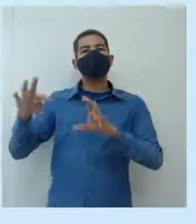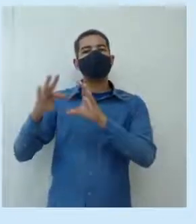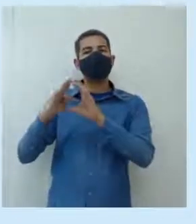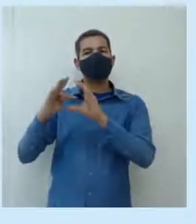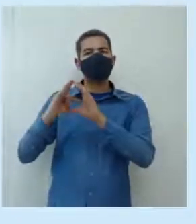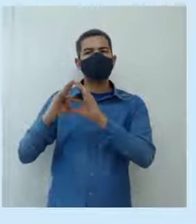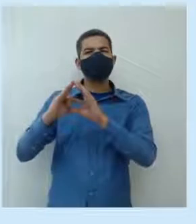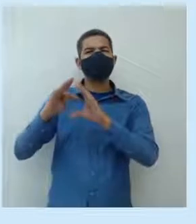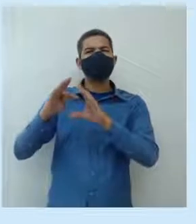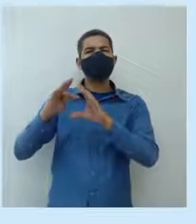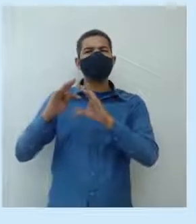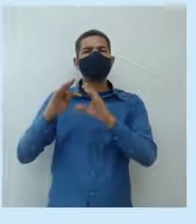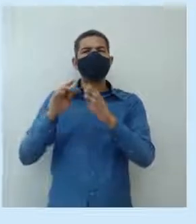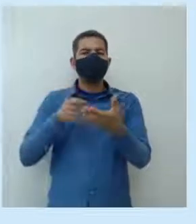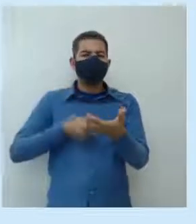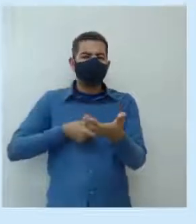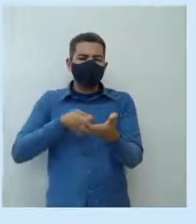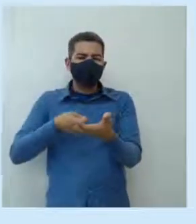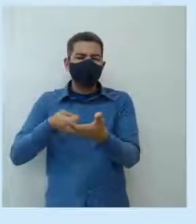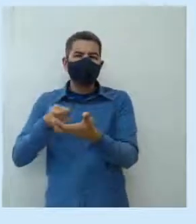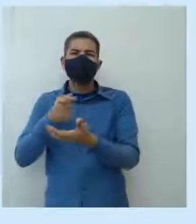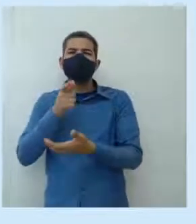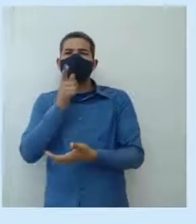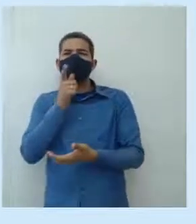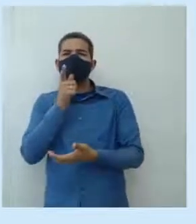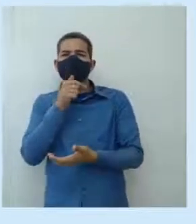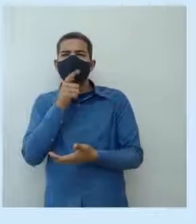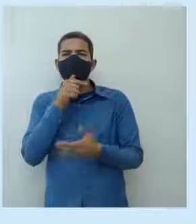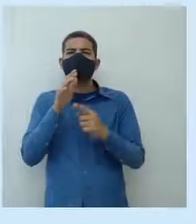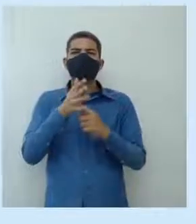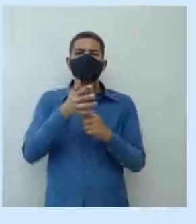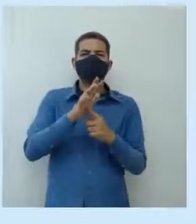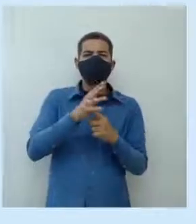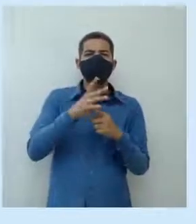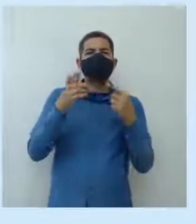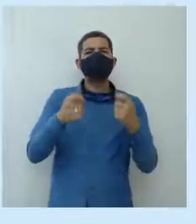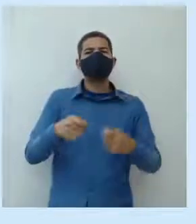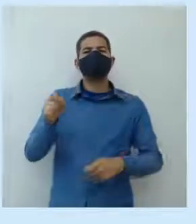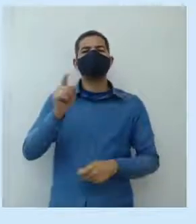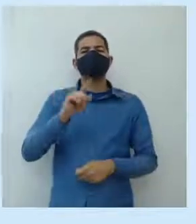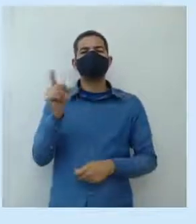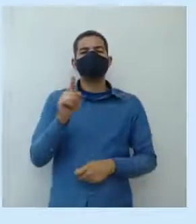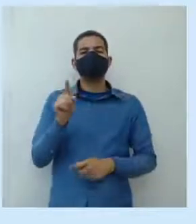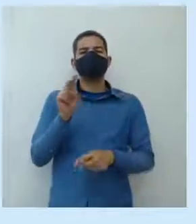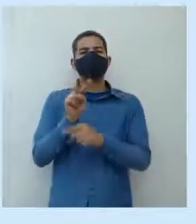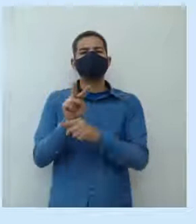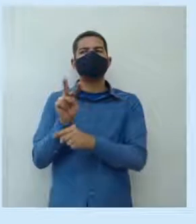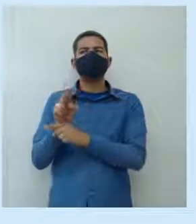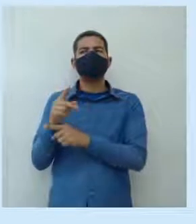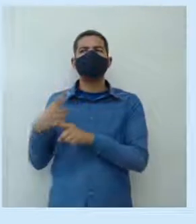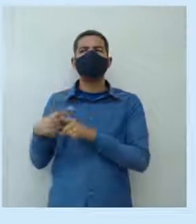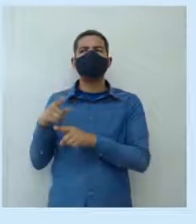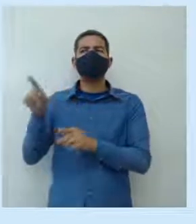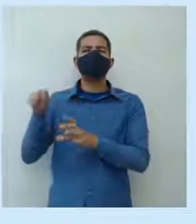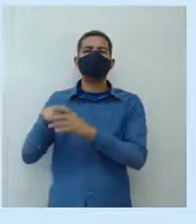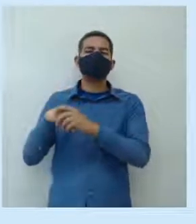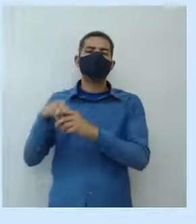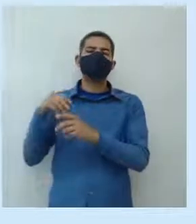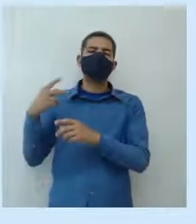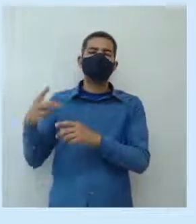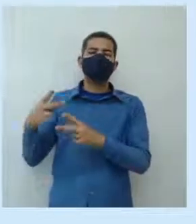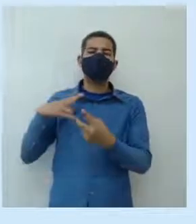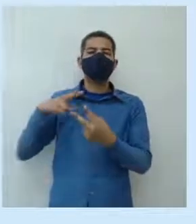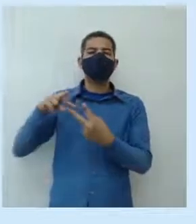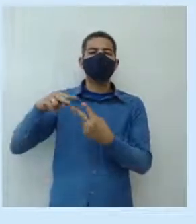de agrodefensivos, água e máquinas agrícolas. Por que são menores os defensivos? Porque dentro da sua composição ela